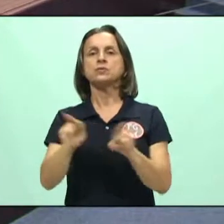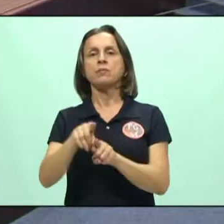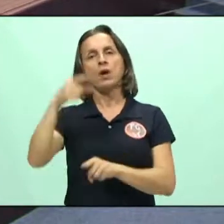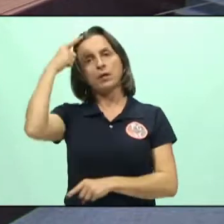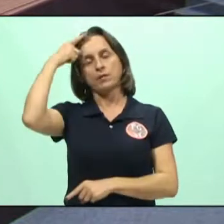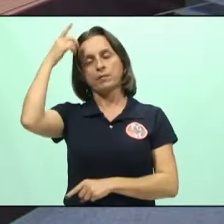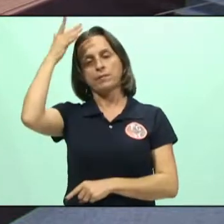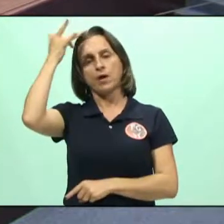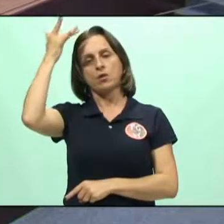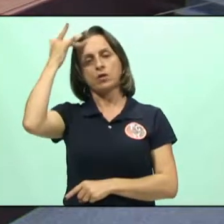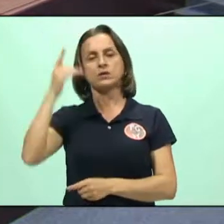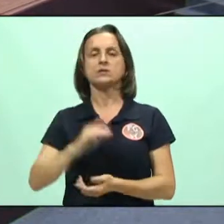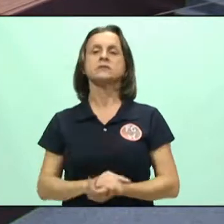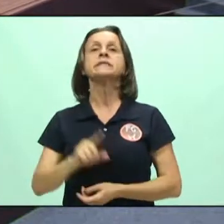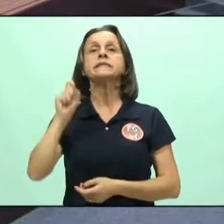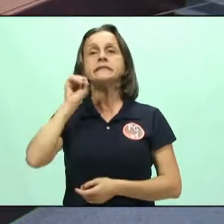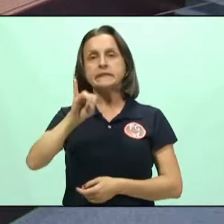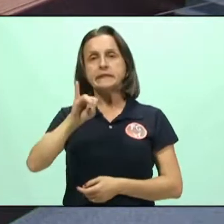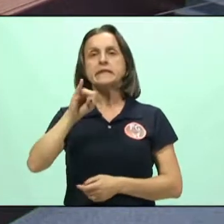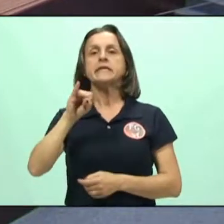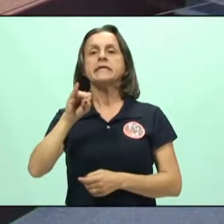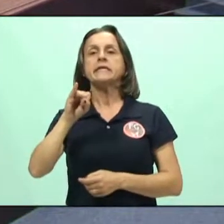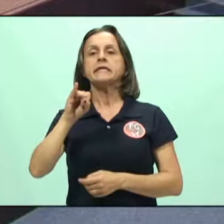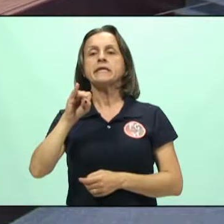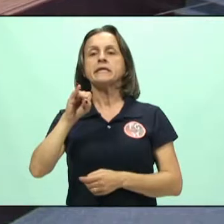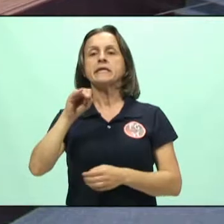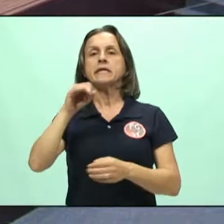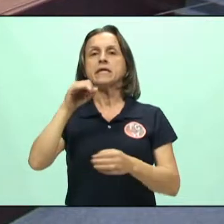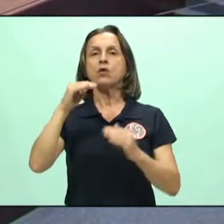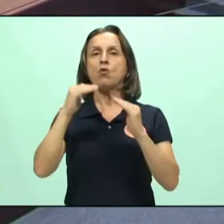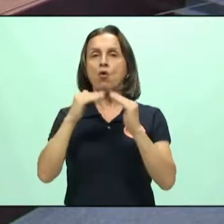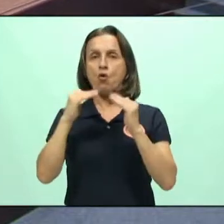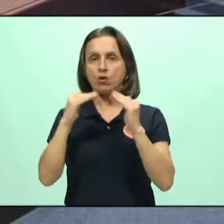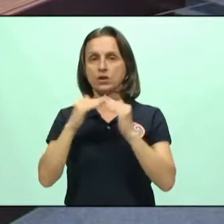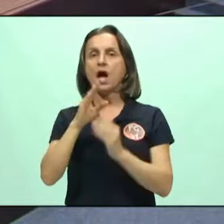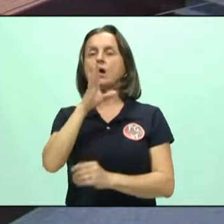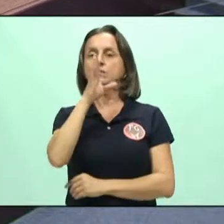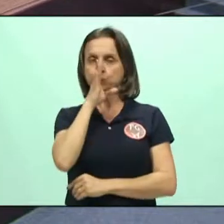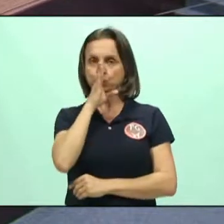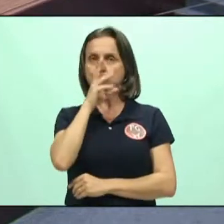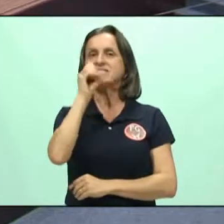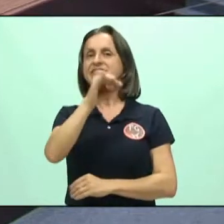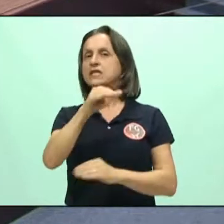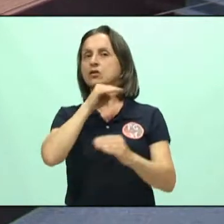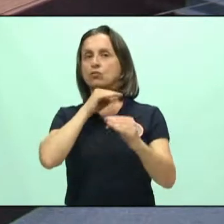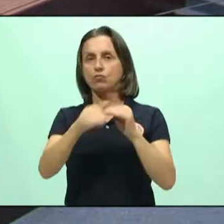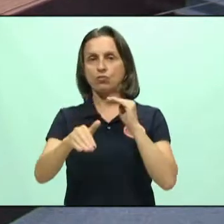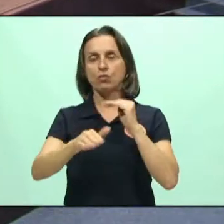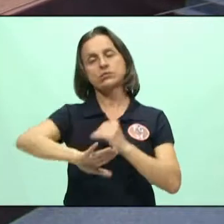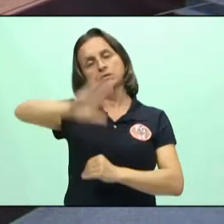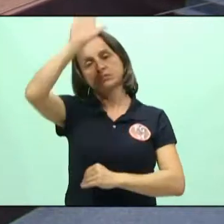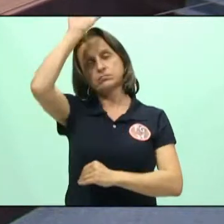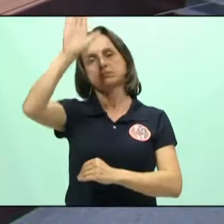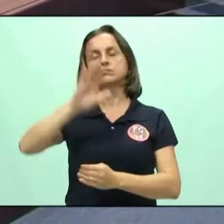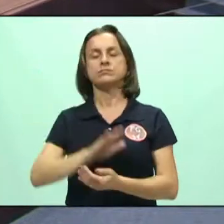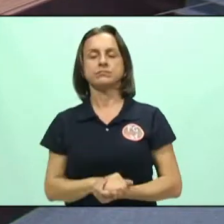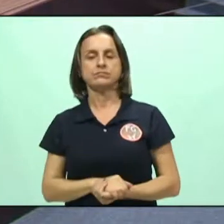Quem foi a favor permaneça como está pedido de vista